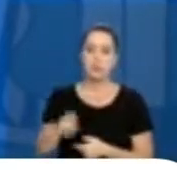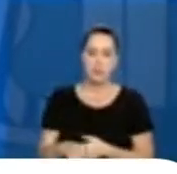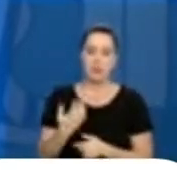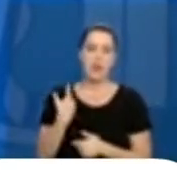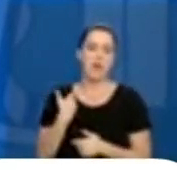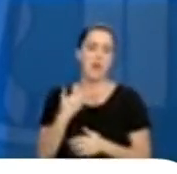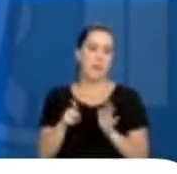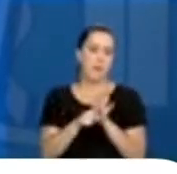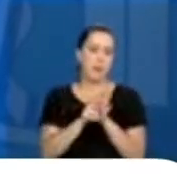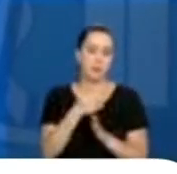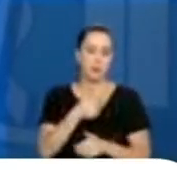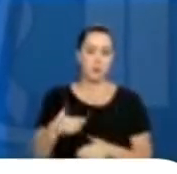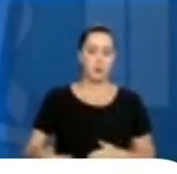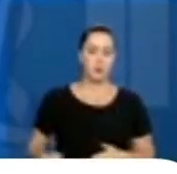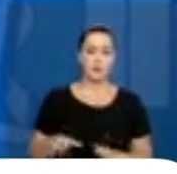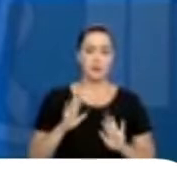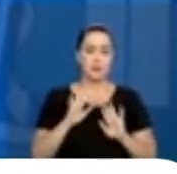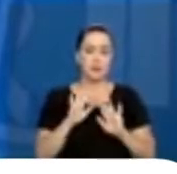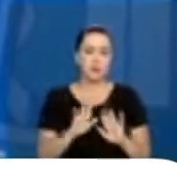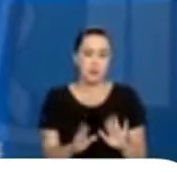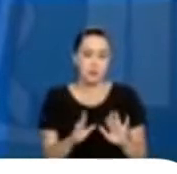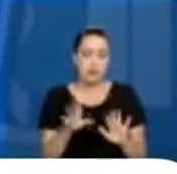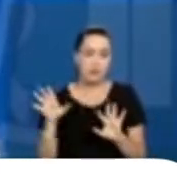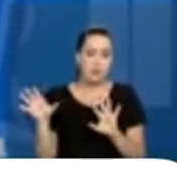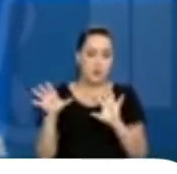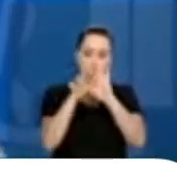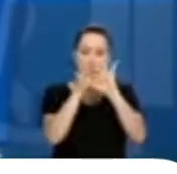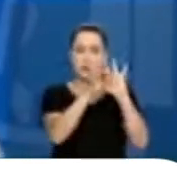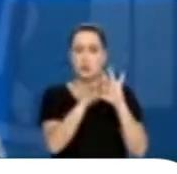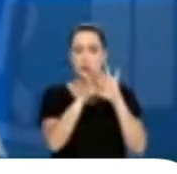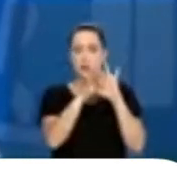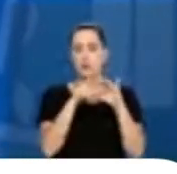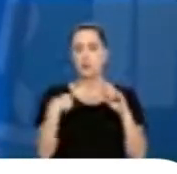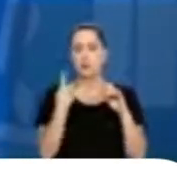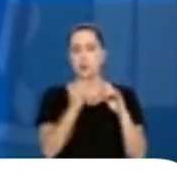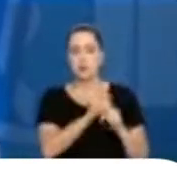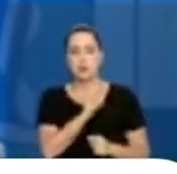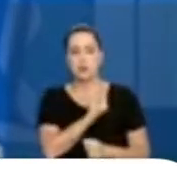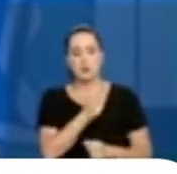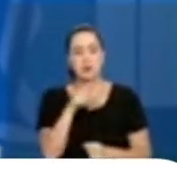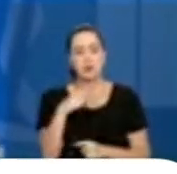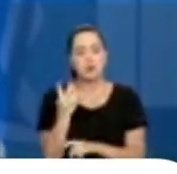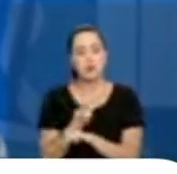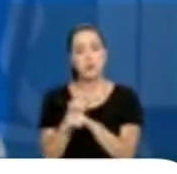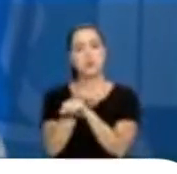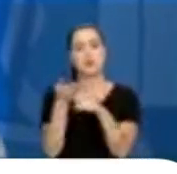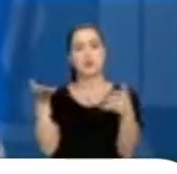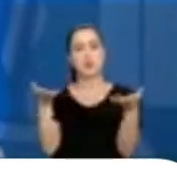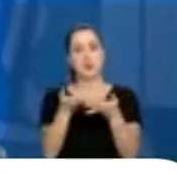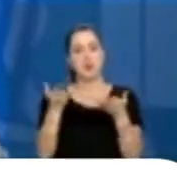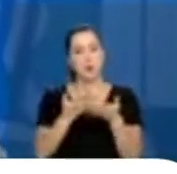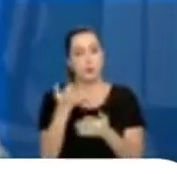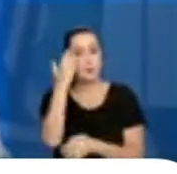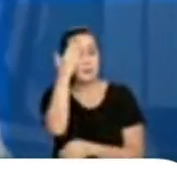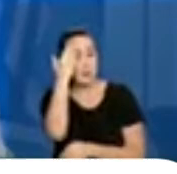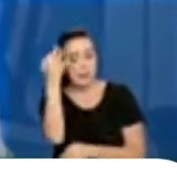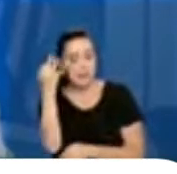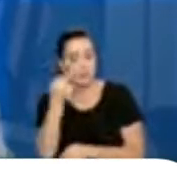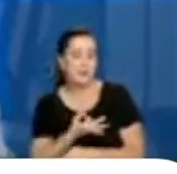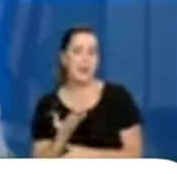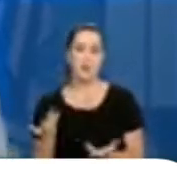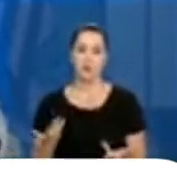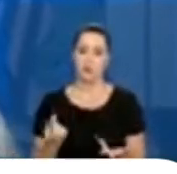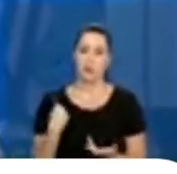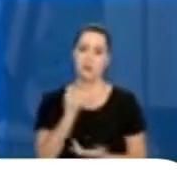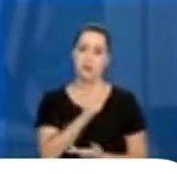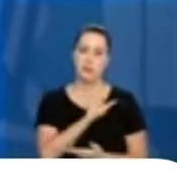grande. No entanto, a integração dessas bases é o que nós estamos buscando agora para ter essa maior precisão e ter